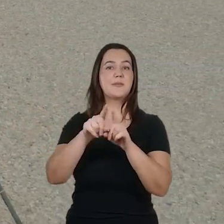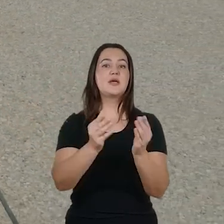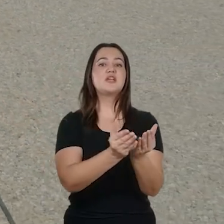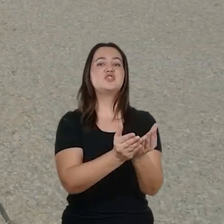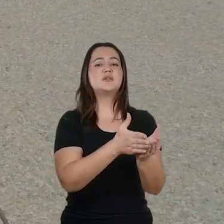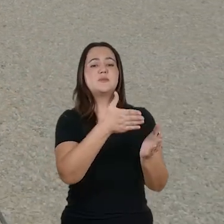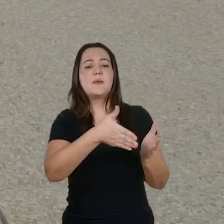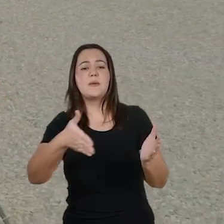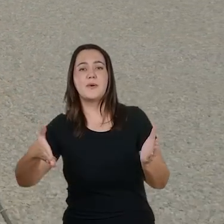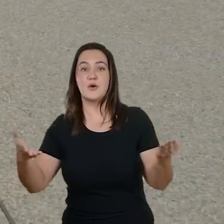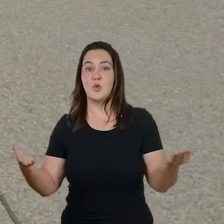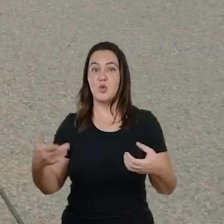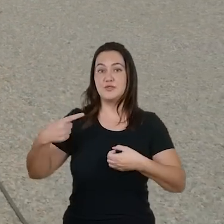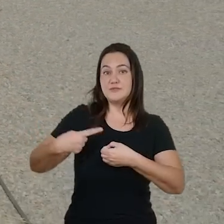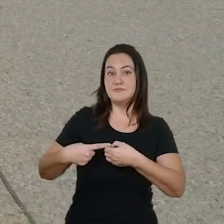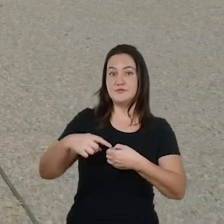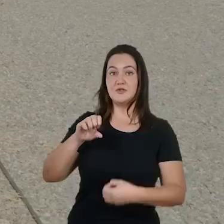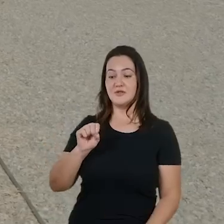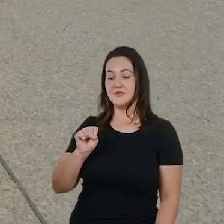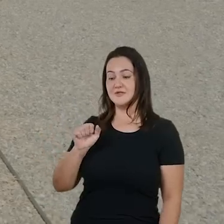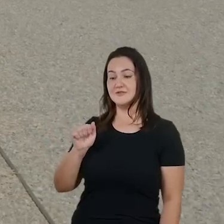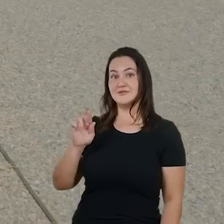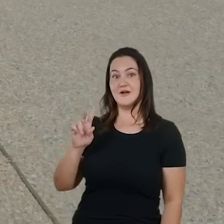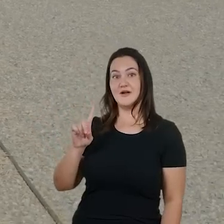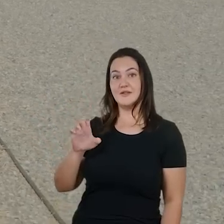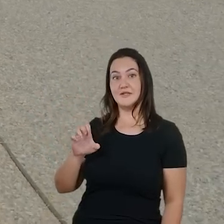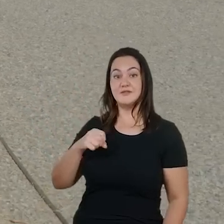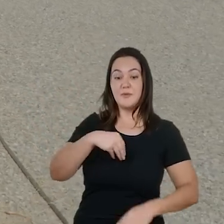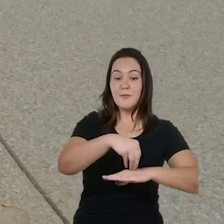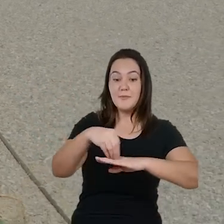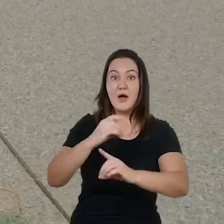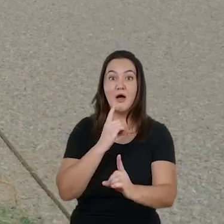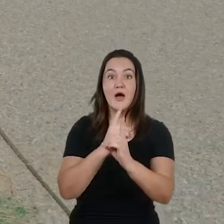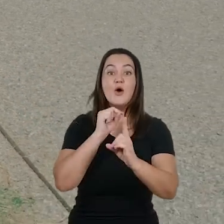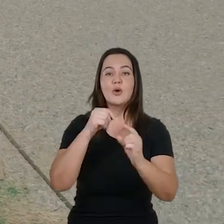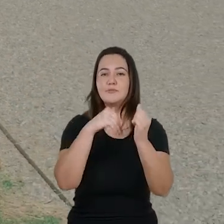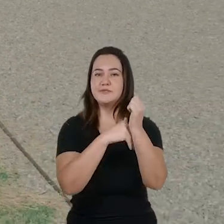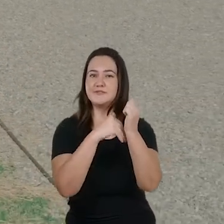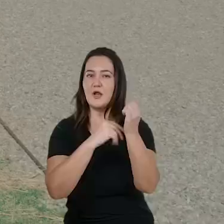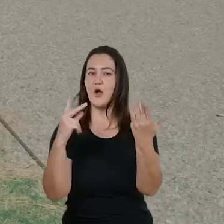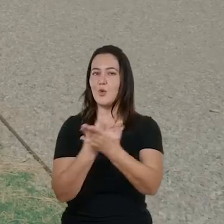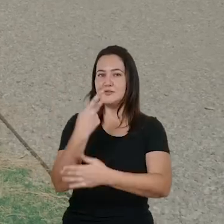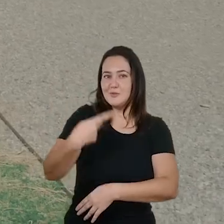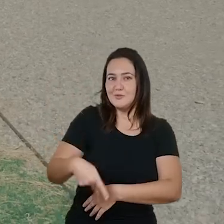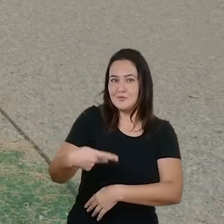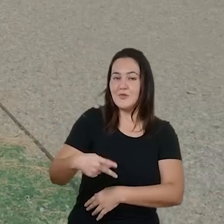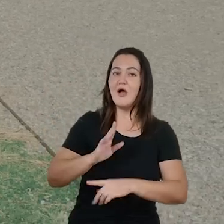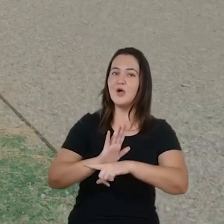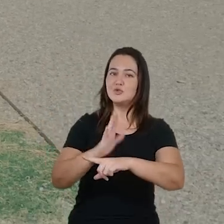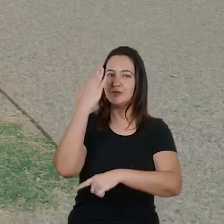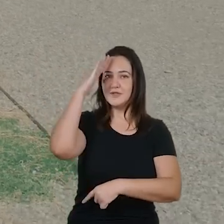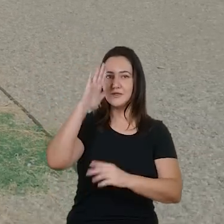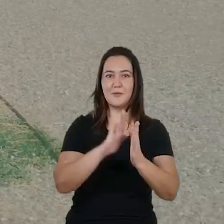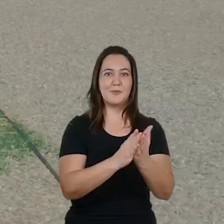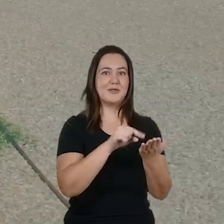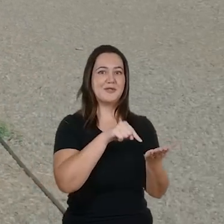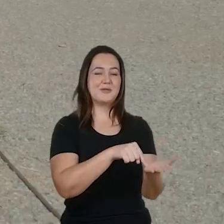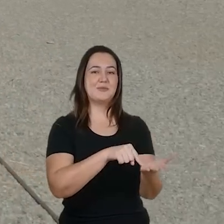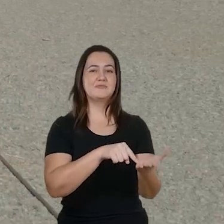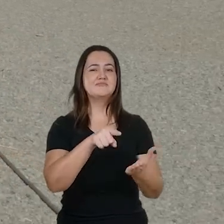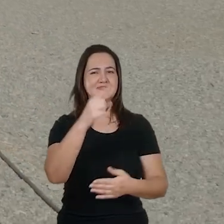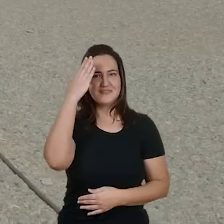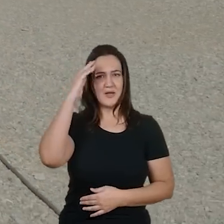você até a cidade de Sardes e vamos revelar alguns mistérios arqueológicos desse lugar que ajudam a entender a Bíblia